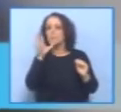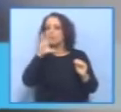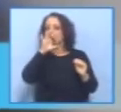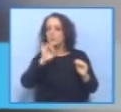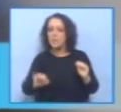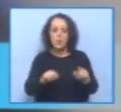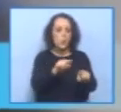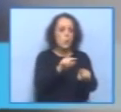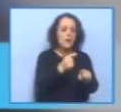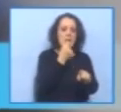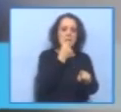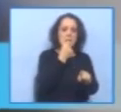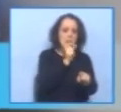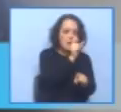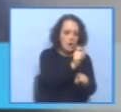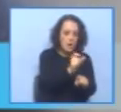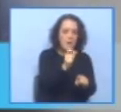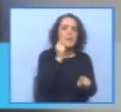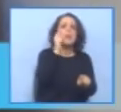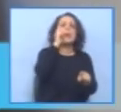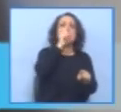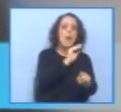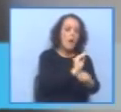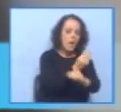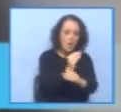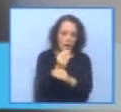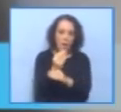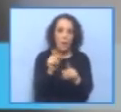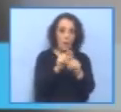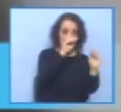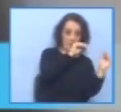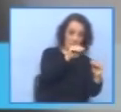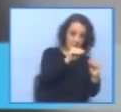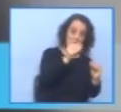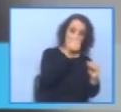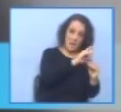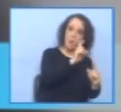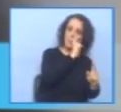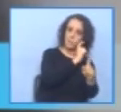das figuras do presépio. Portanto, catequese às crianças, garantida,